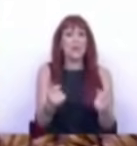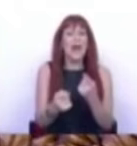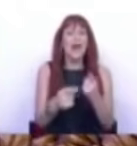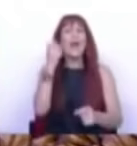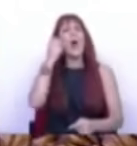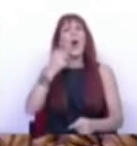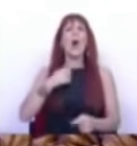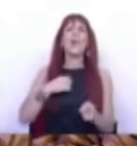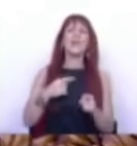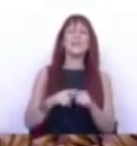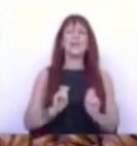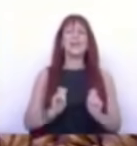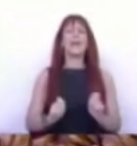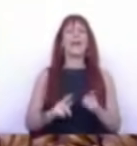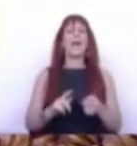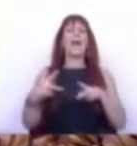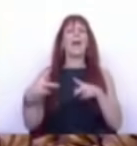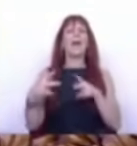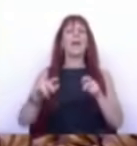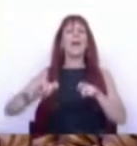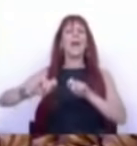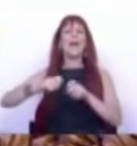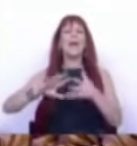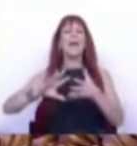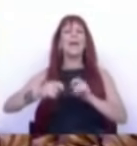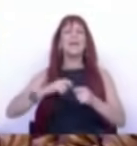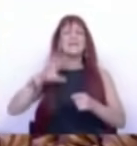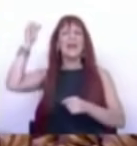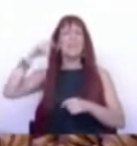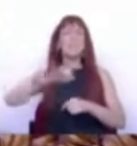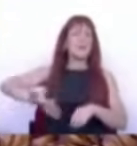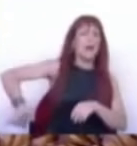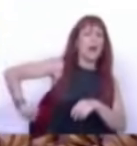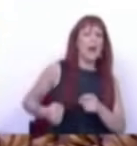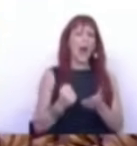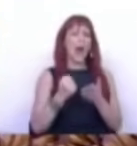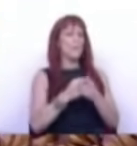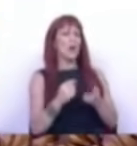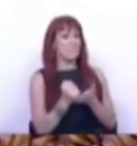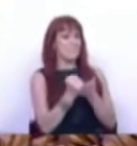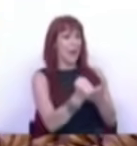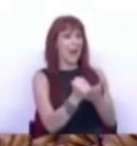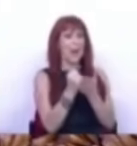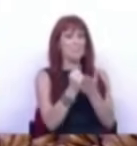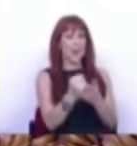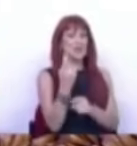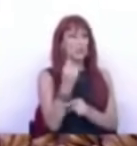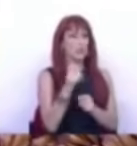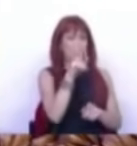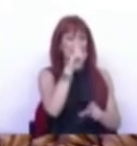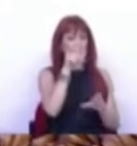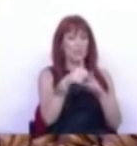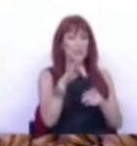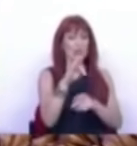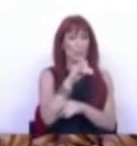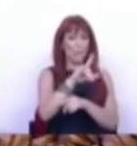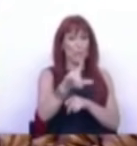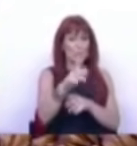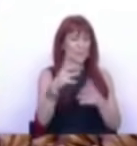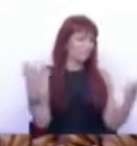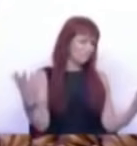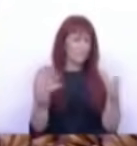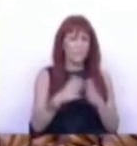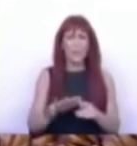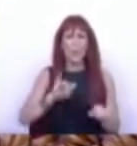combustível vai ter que subir mais para a emissão de CO2. E a crise climática. E a subsidiação dos preços dos combustíveis fósseis. Exatamente,